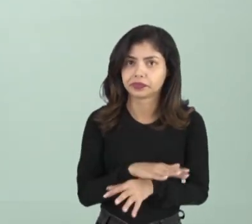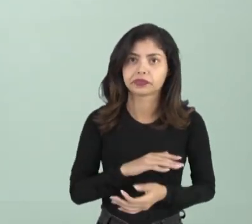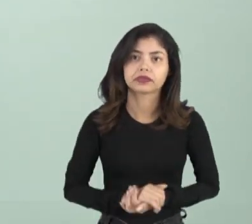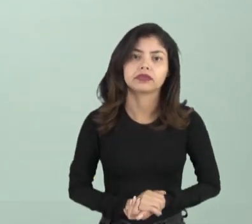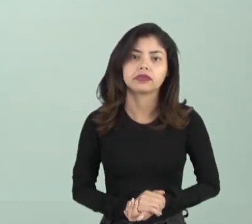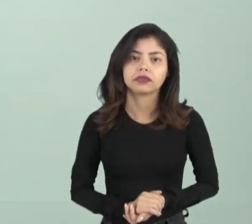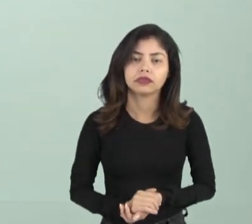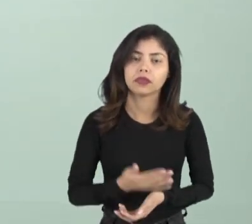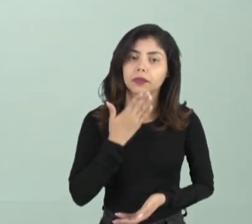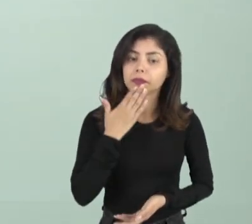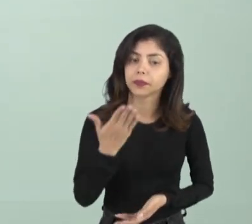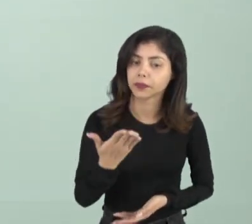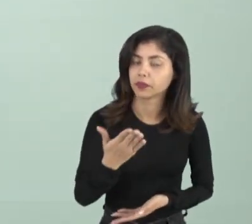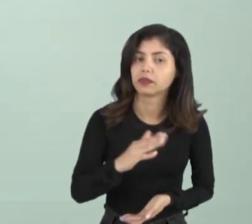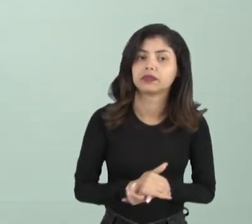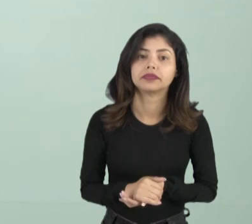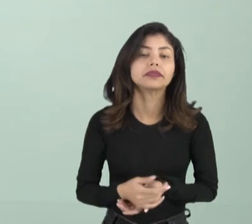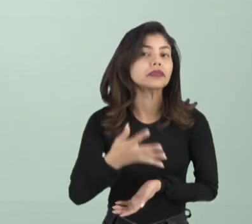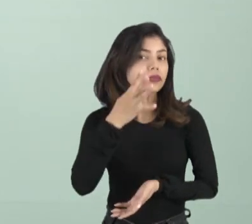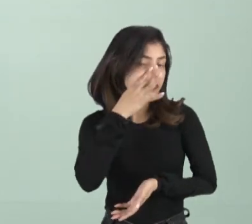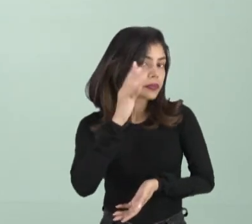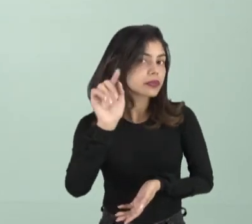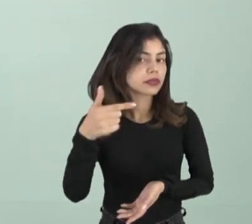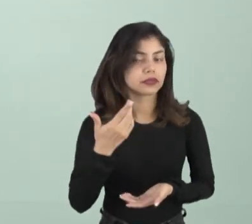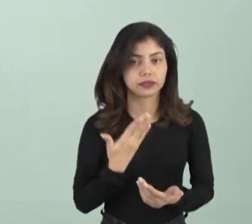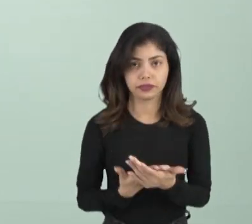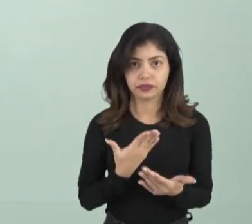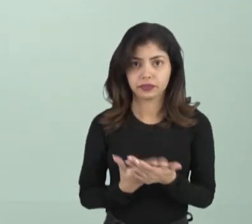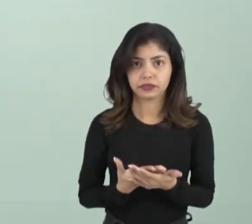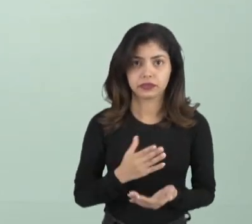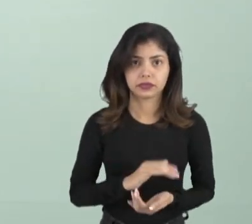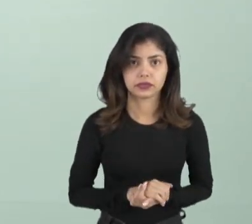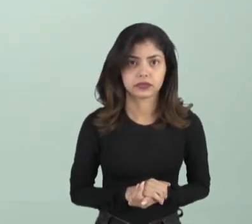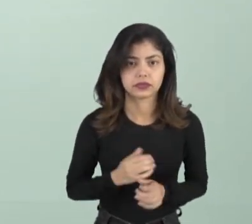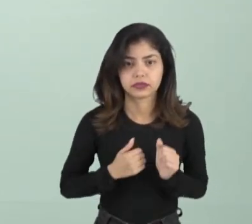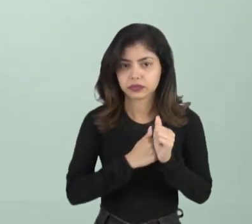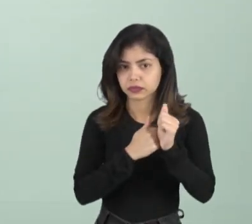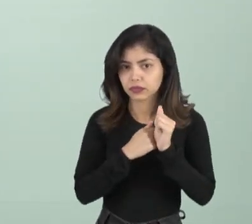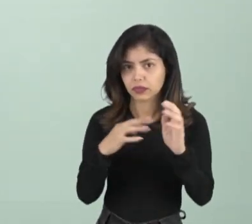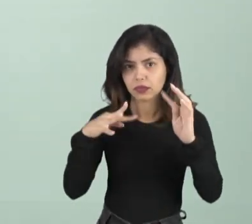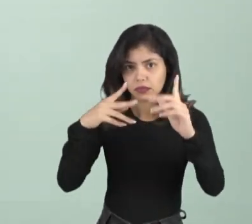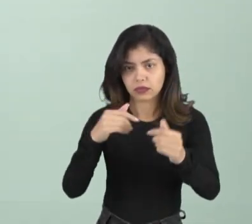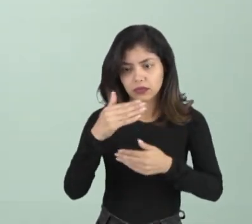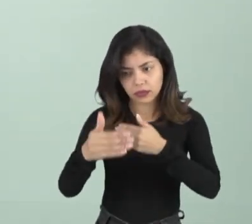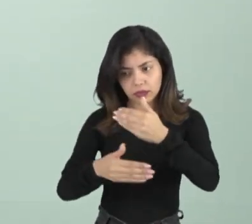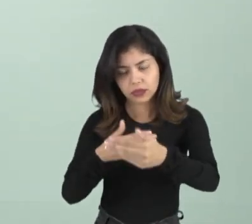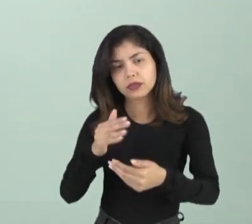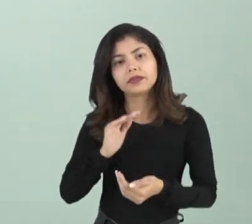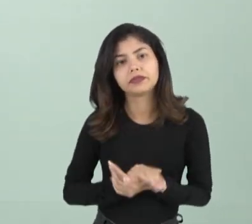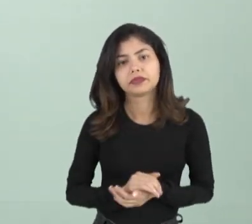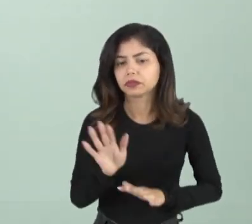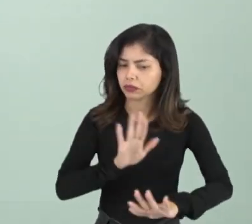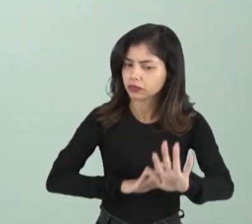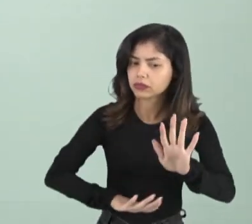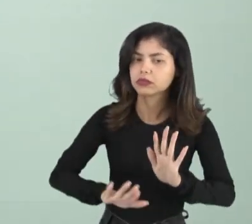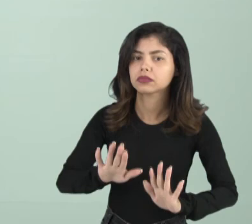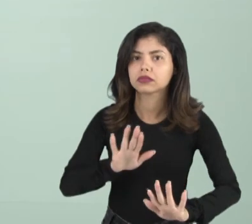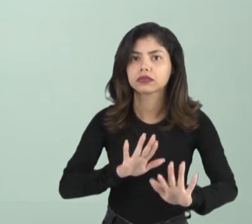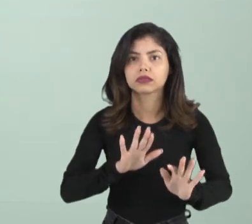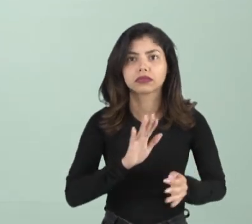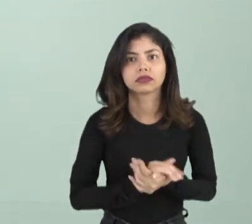eu peço que vocês assistem as demais aulas assistam as demais aulas acompanha aí todo o nosso processo e se cuidem